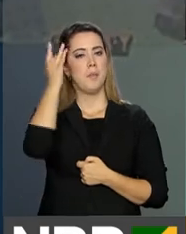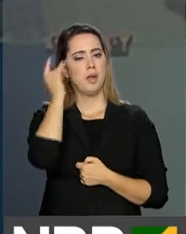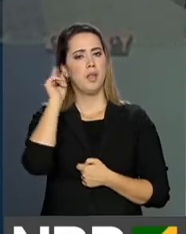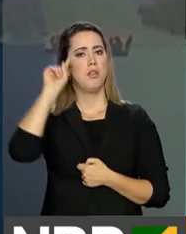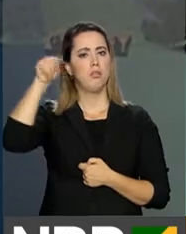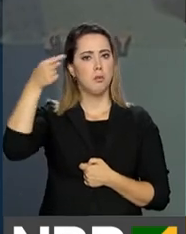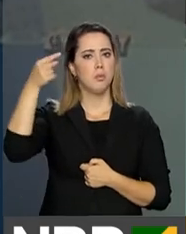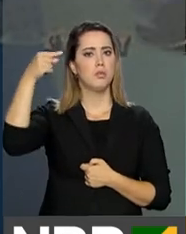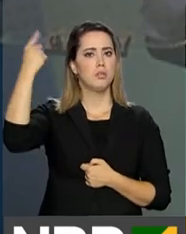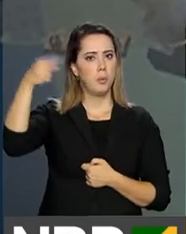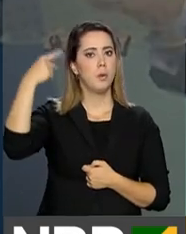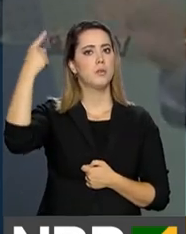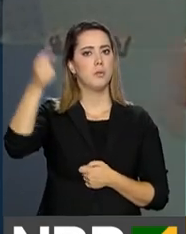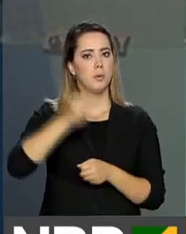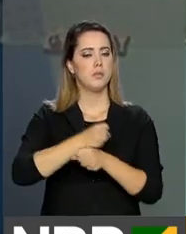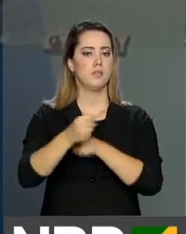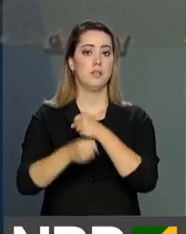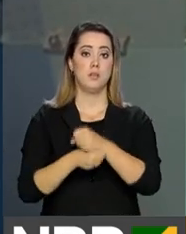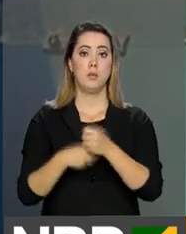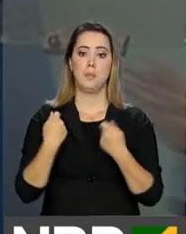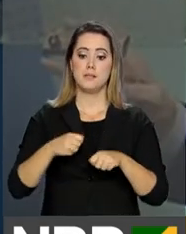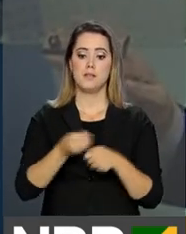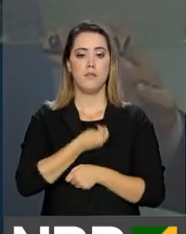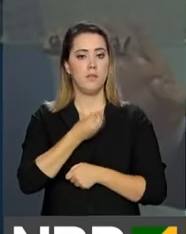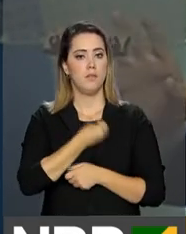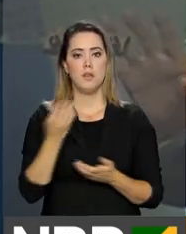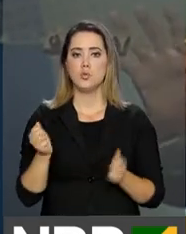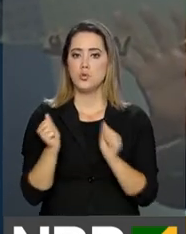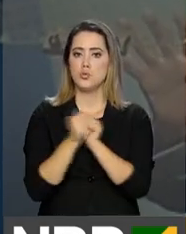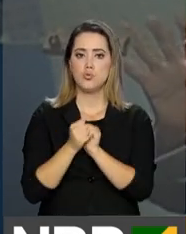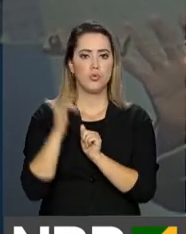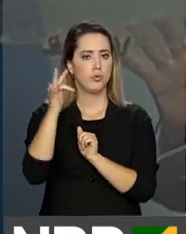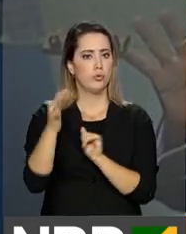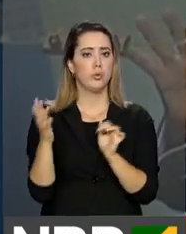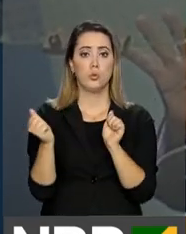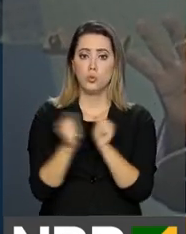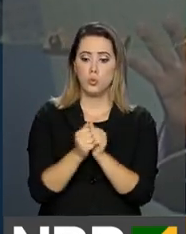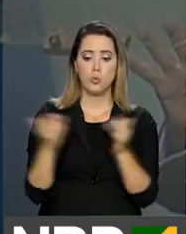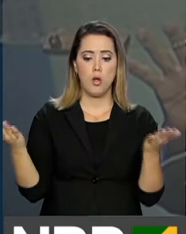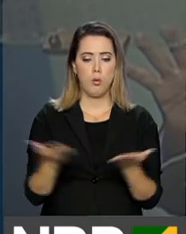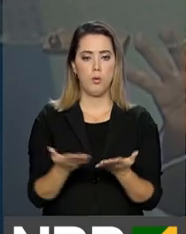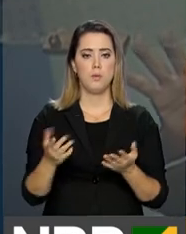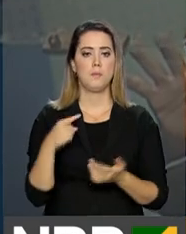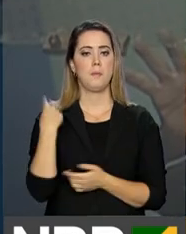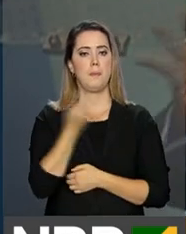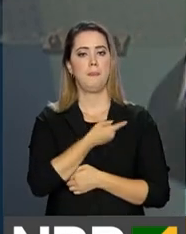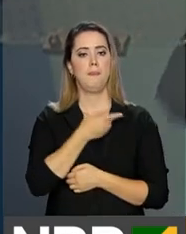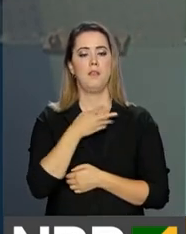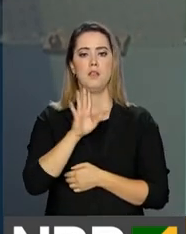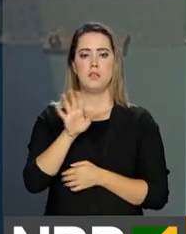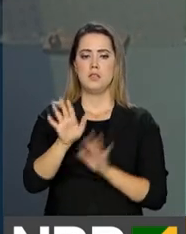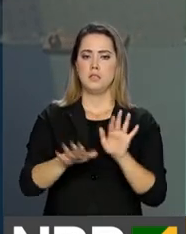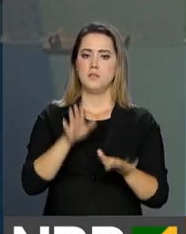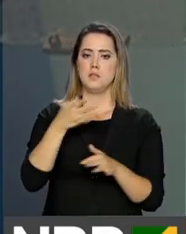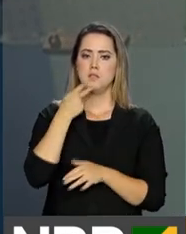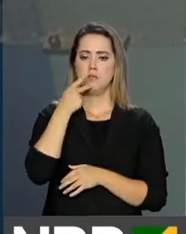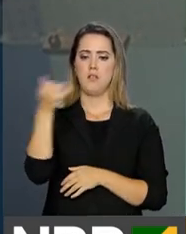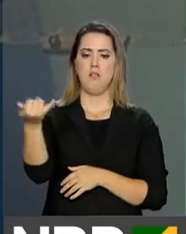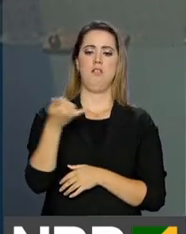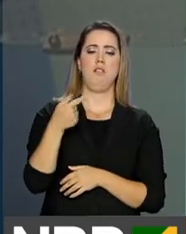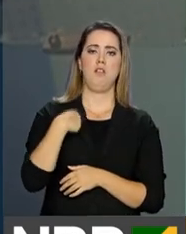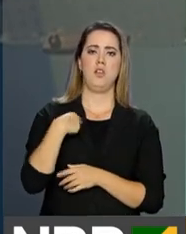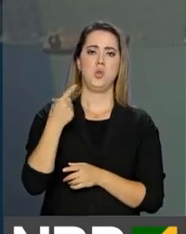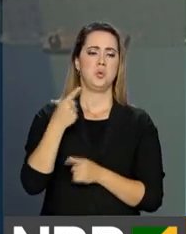depois da manhã, ano que vem, depois da manhã, é preciso rapidamente resolver essas questões. De vez em quando me dizem, o Temer, não põe isso aí